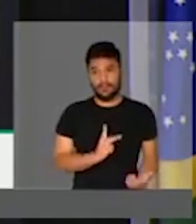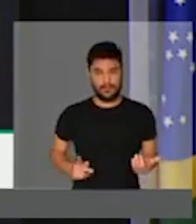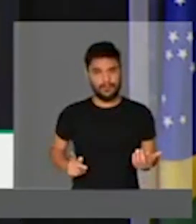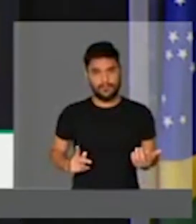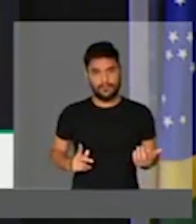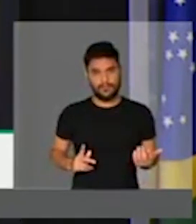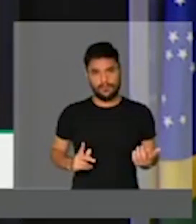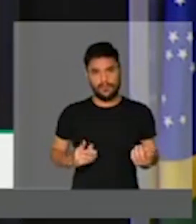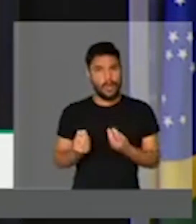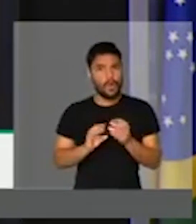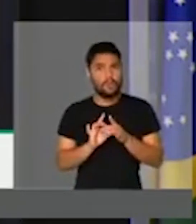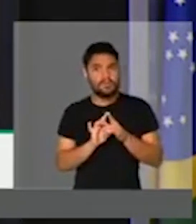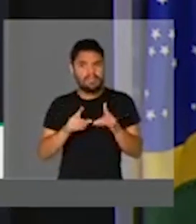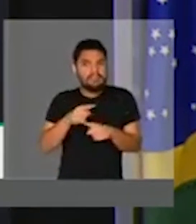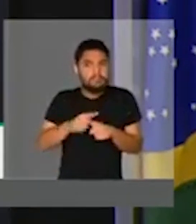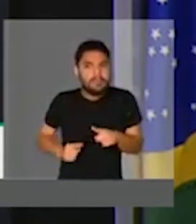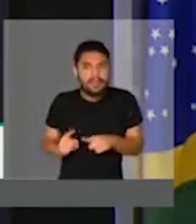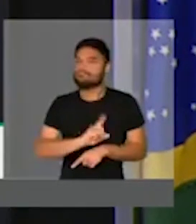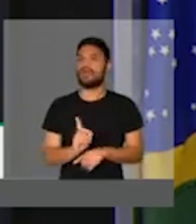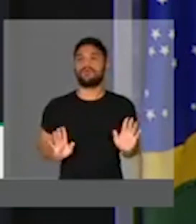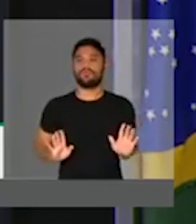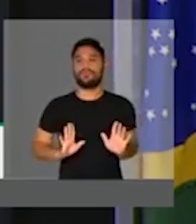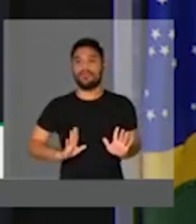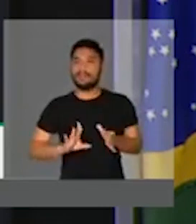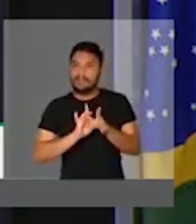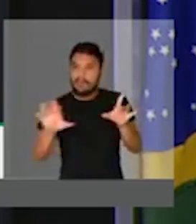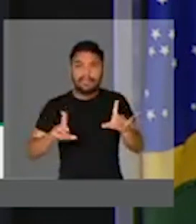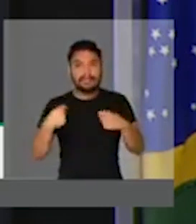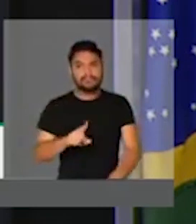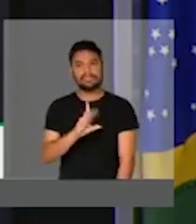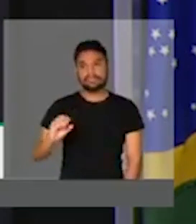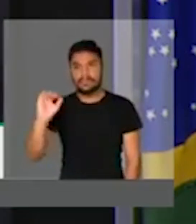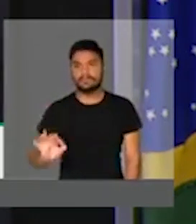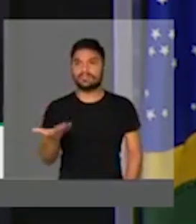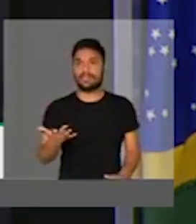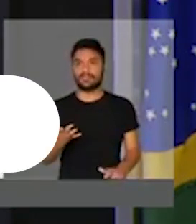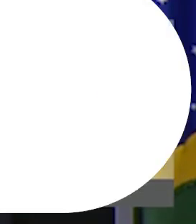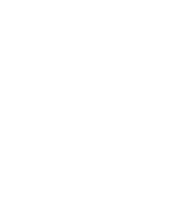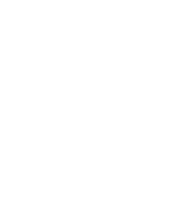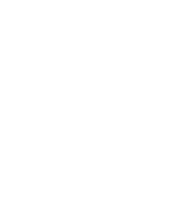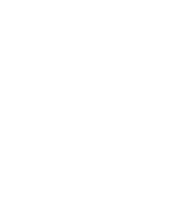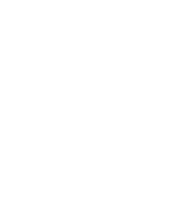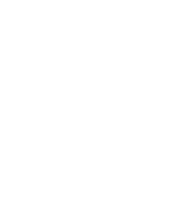vida. Pois não existe liberdade pela metade. Quem é meio livre também é, por definição, meio preso.